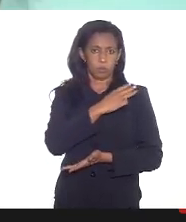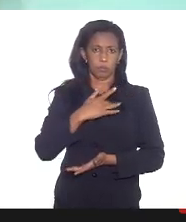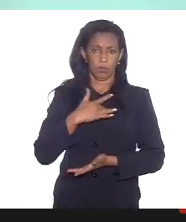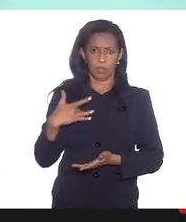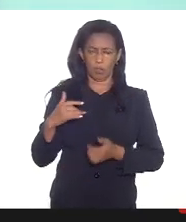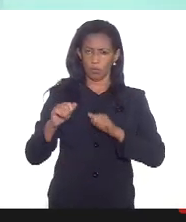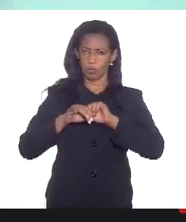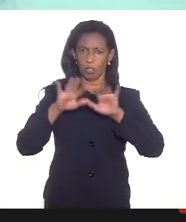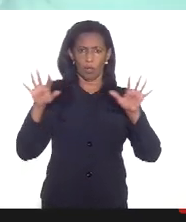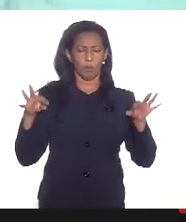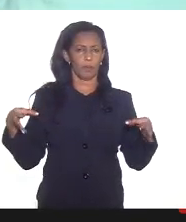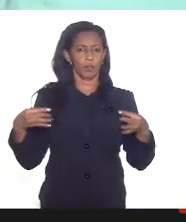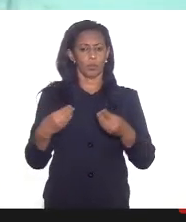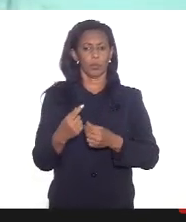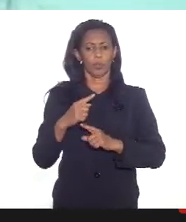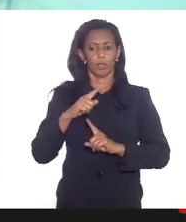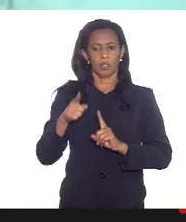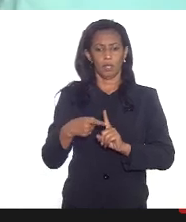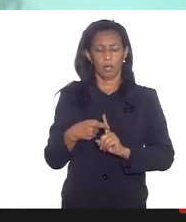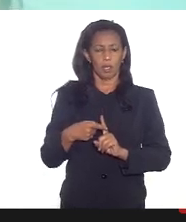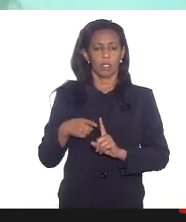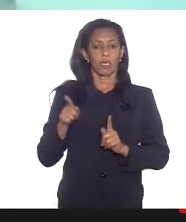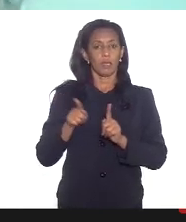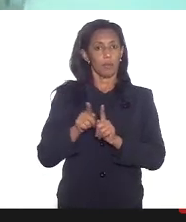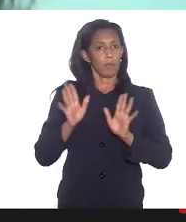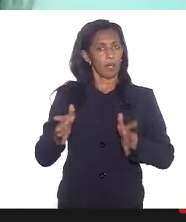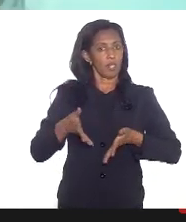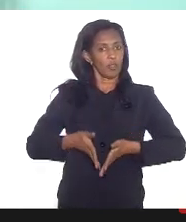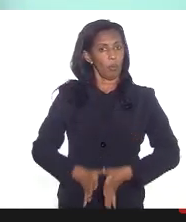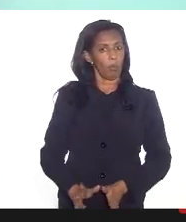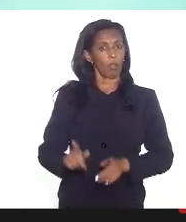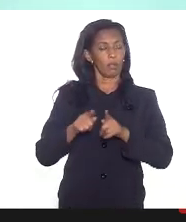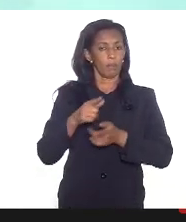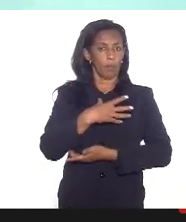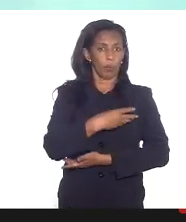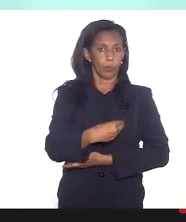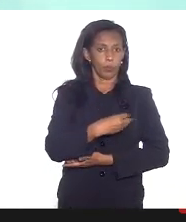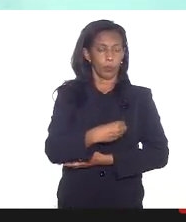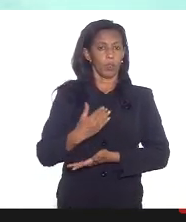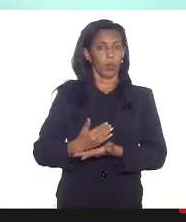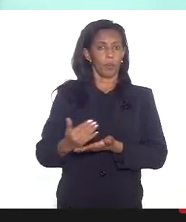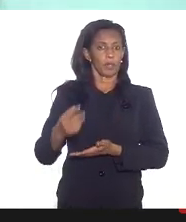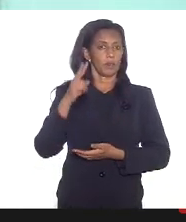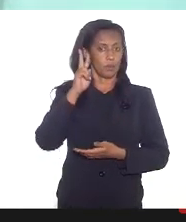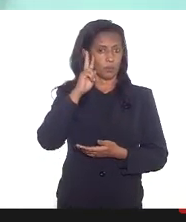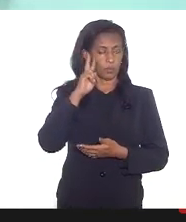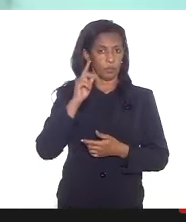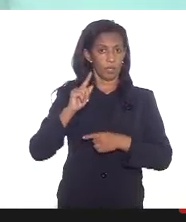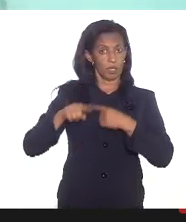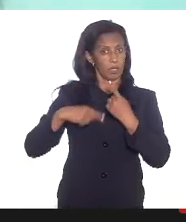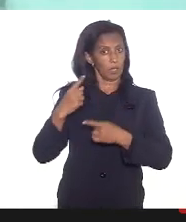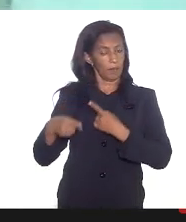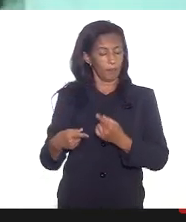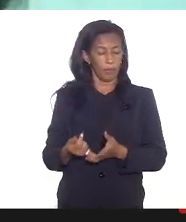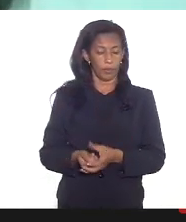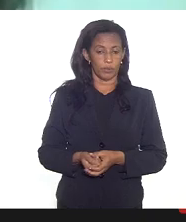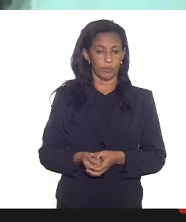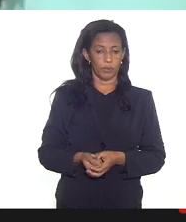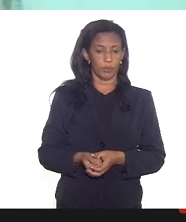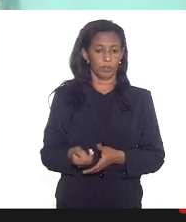amplo para vacinação da gestante e puérpera e as lactantes que se iniciará segunda-feira depois que a